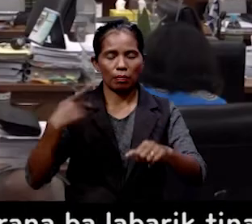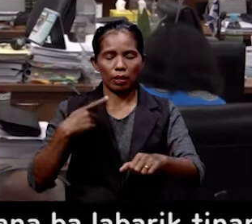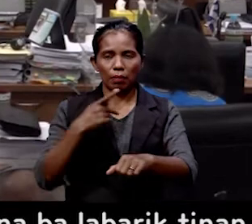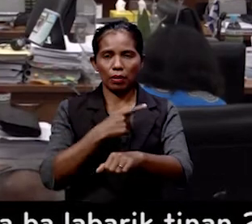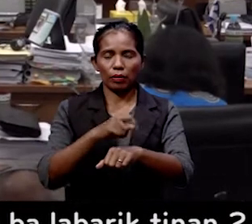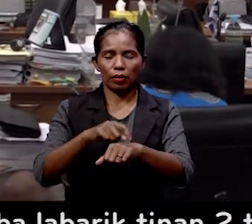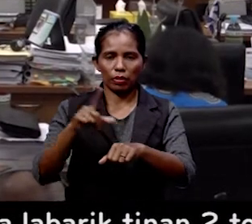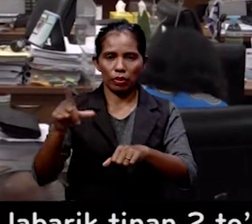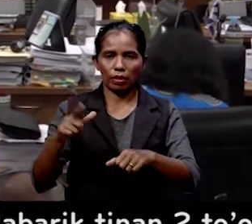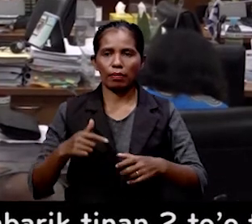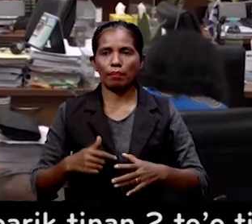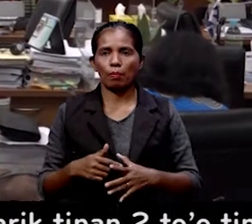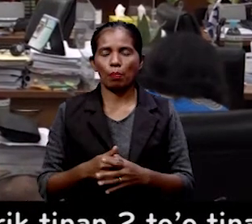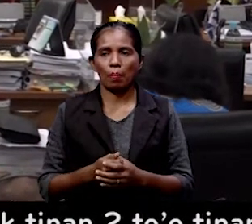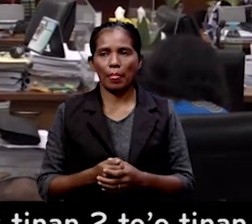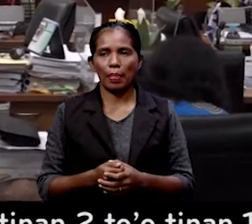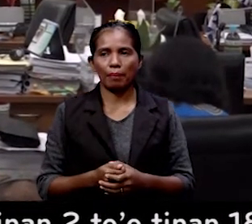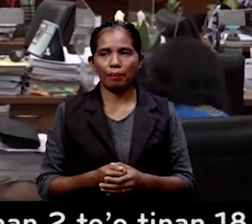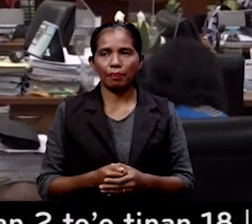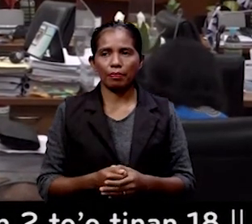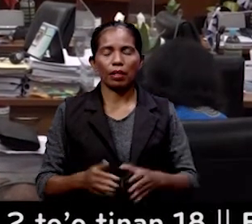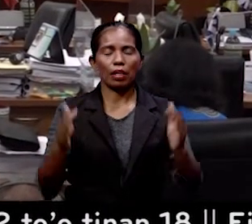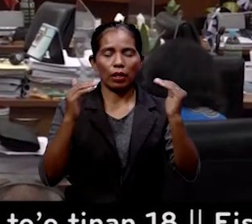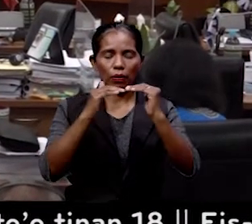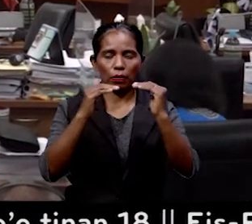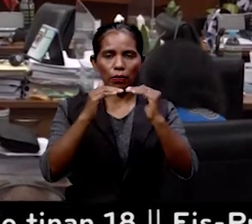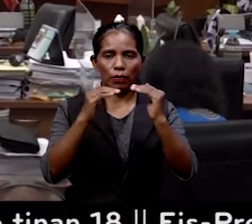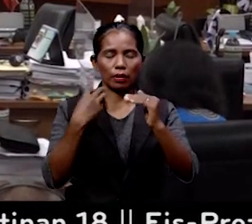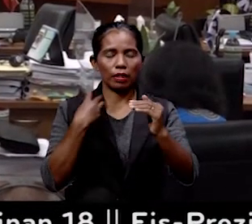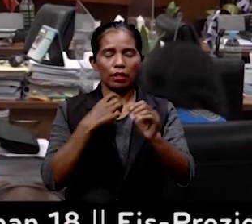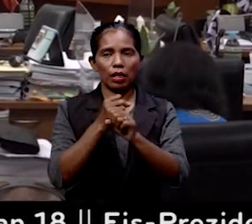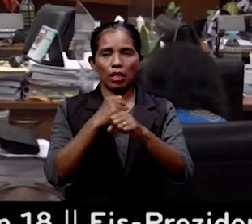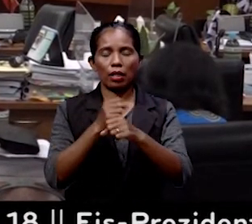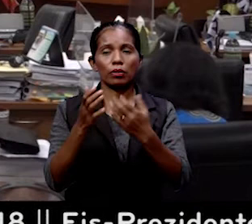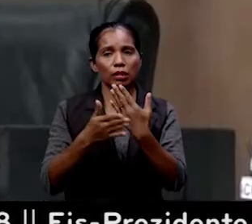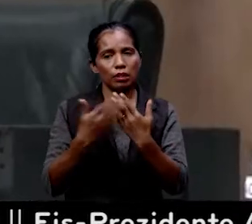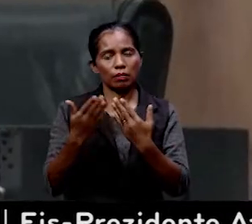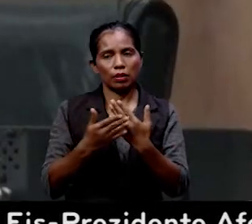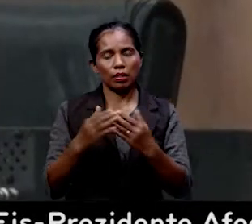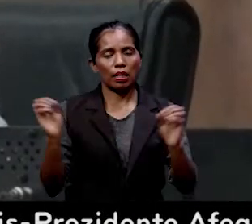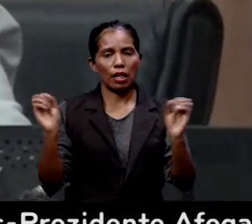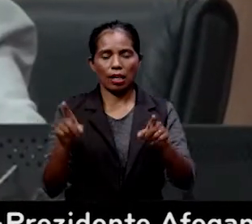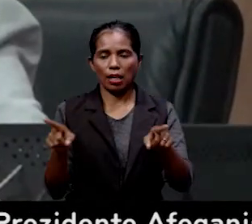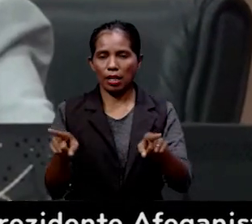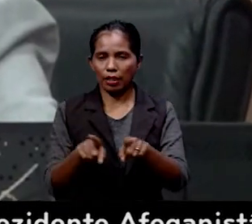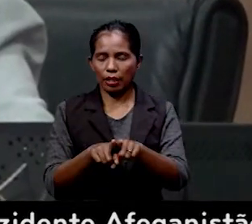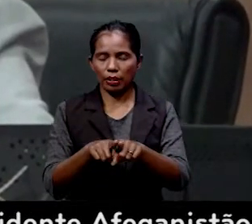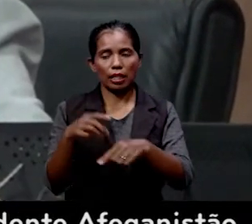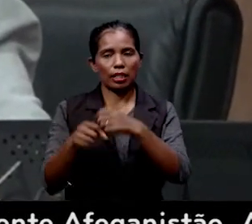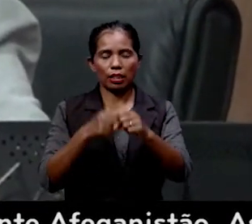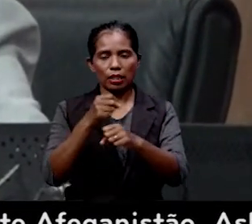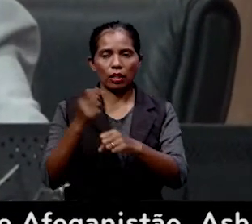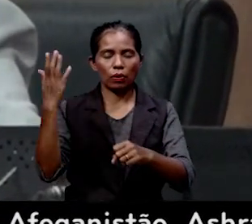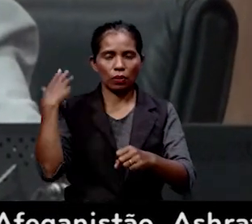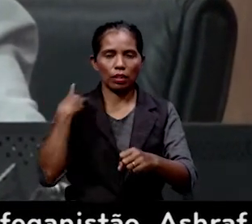Nacional. Iha cerimônia abertura, e dané, ita hallo, simples tebes, la, hanessan, tinankotuk,